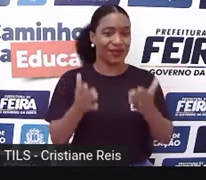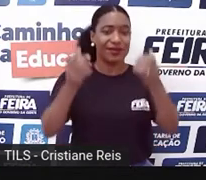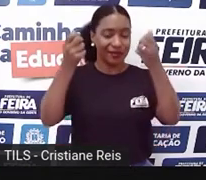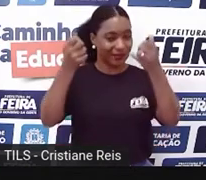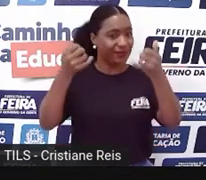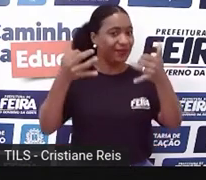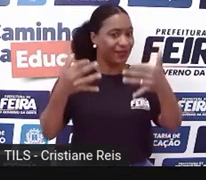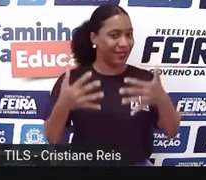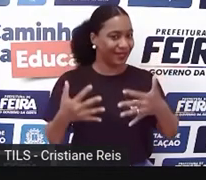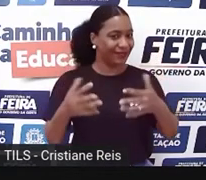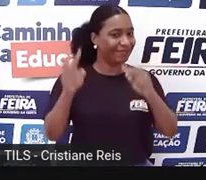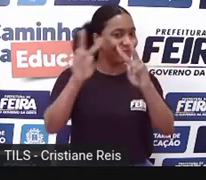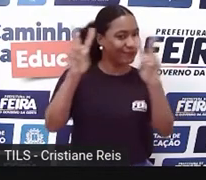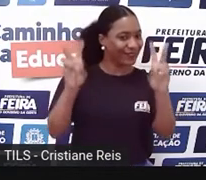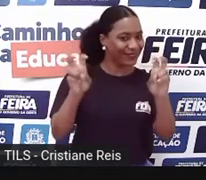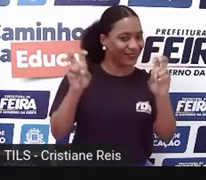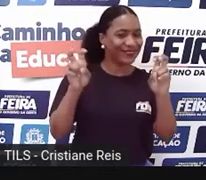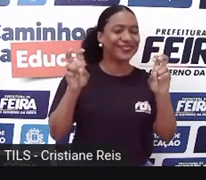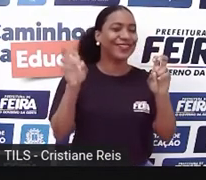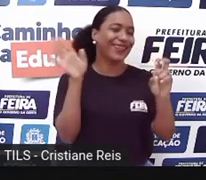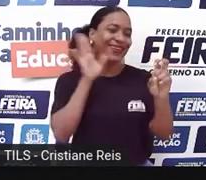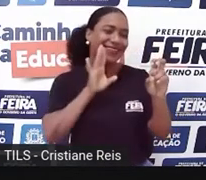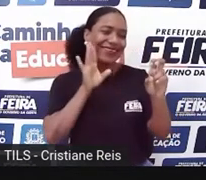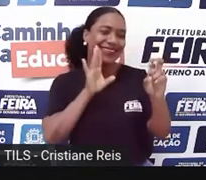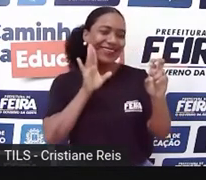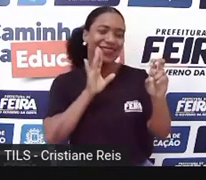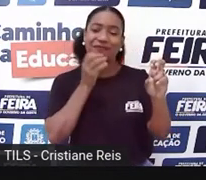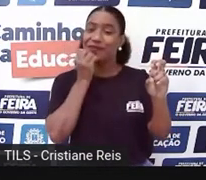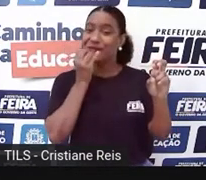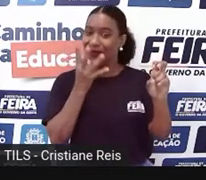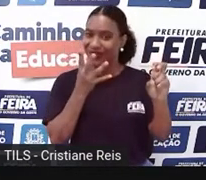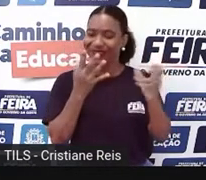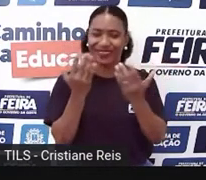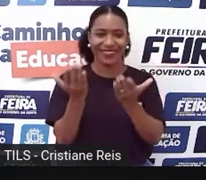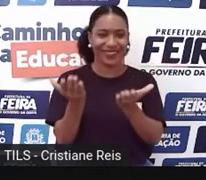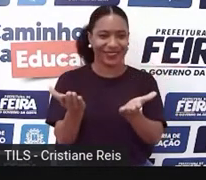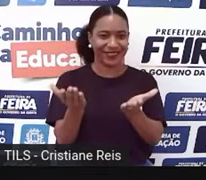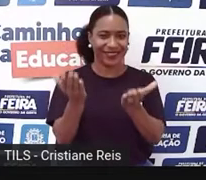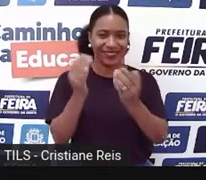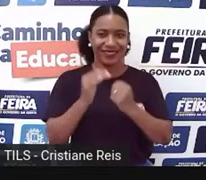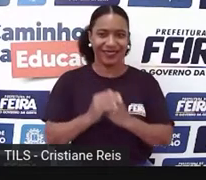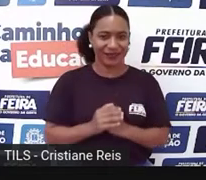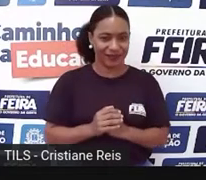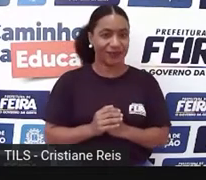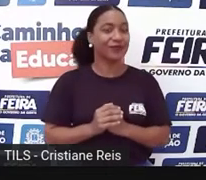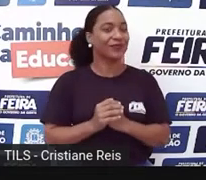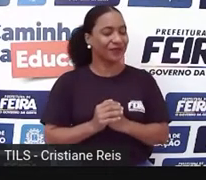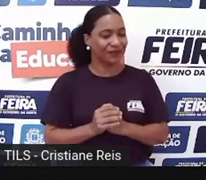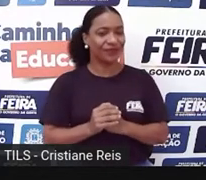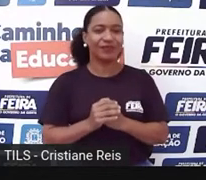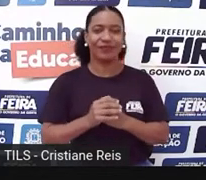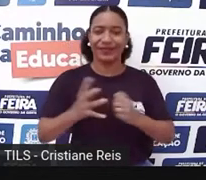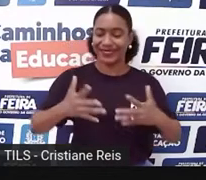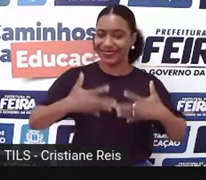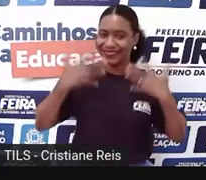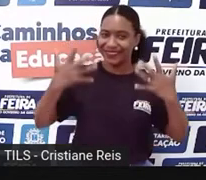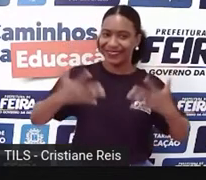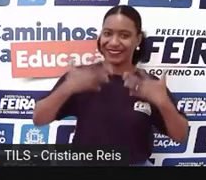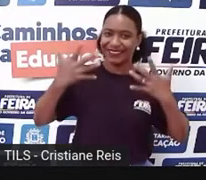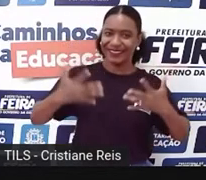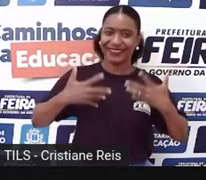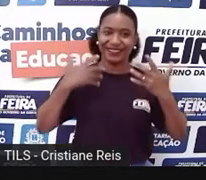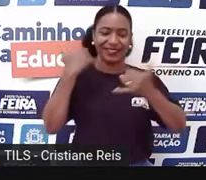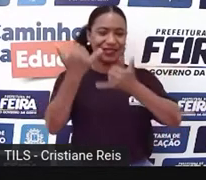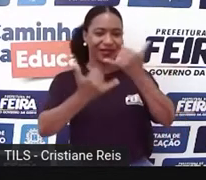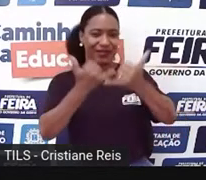legal: Hobbies and Leisure Activities. Vamos falar sobre hobbies, que inclusive